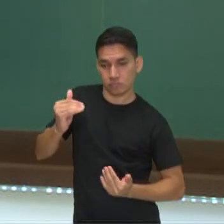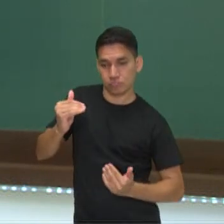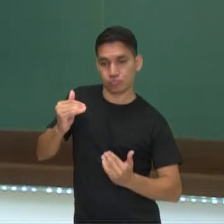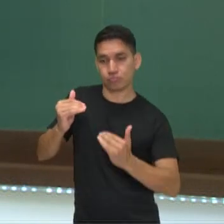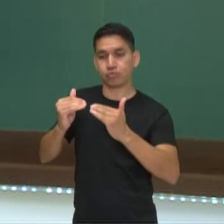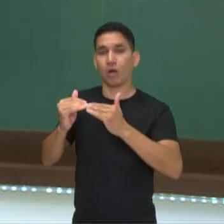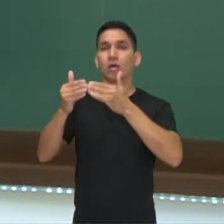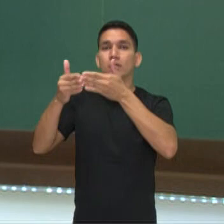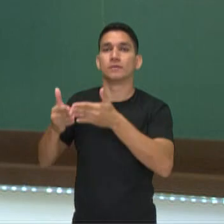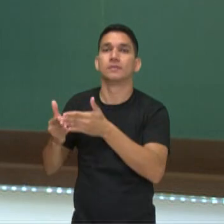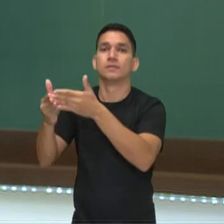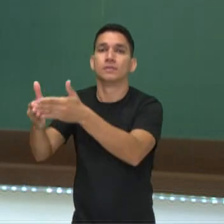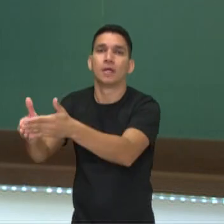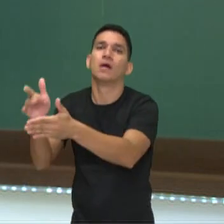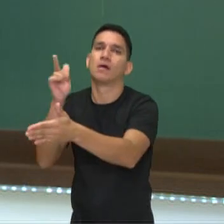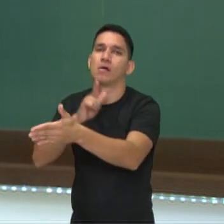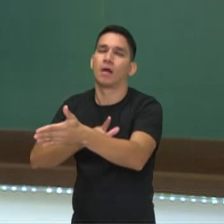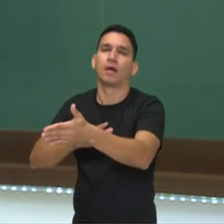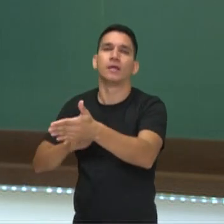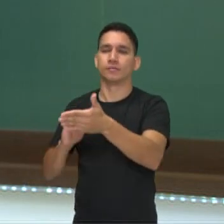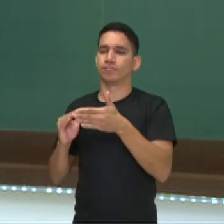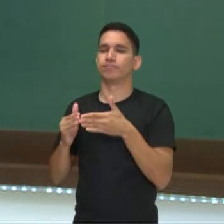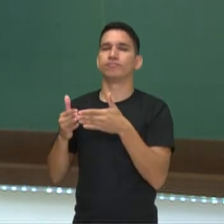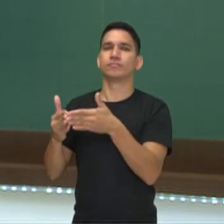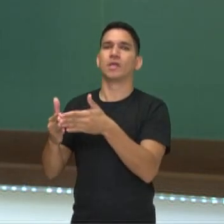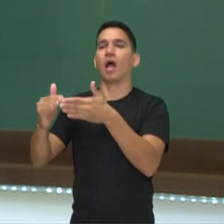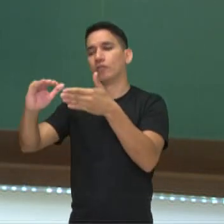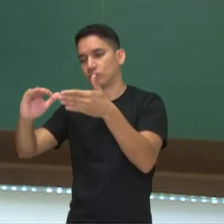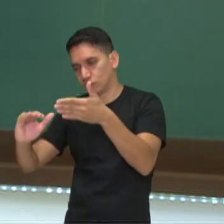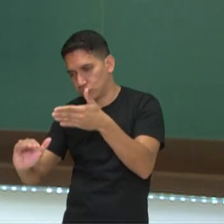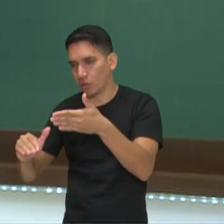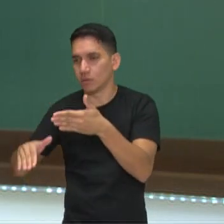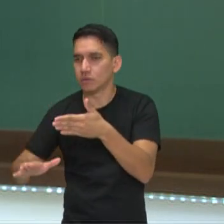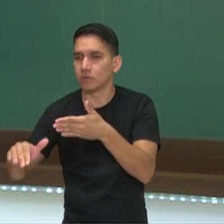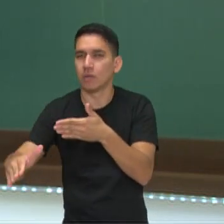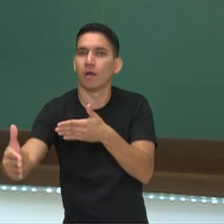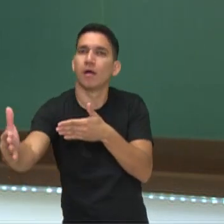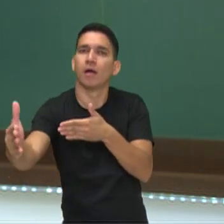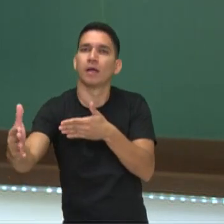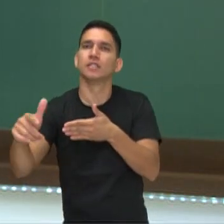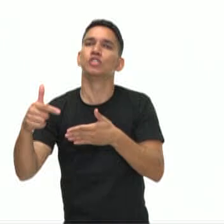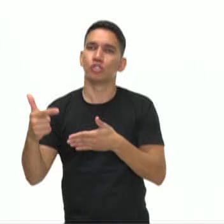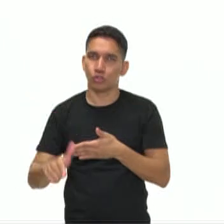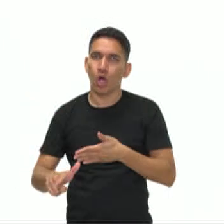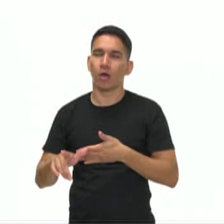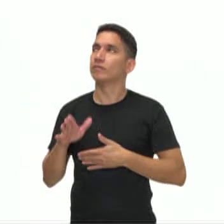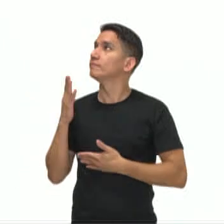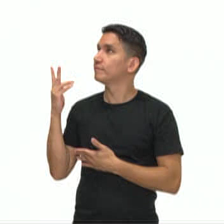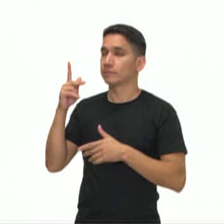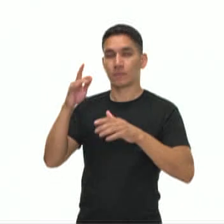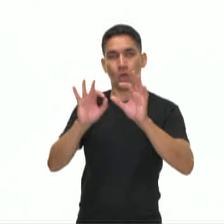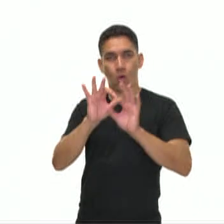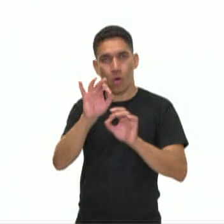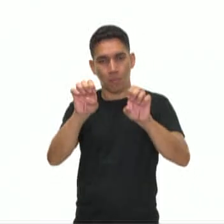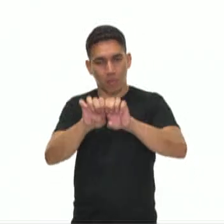a eclusa funciona até a parte mais funda de novo. Tá? Sua estrutura tem cerca